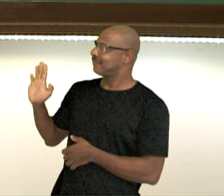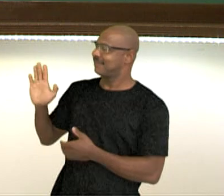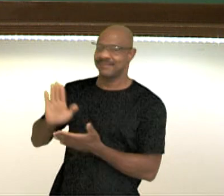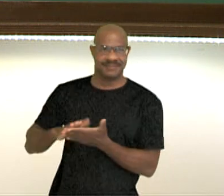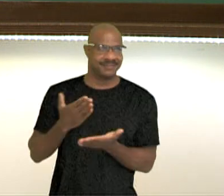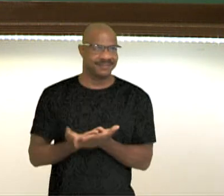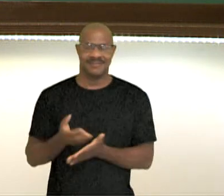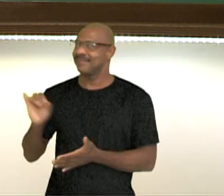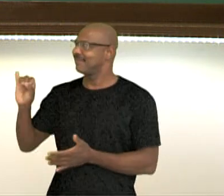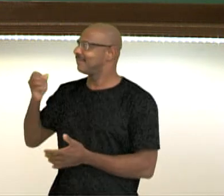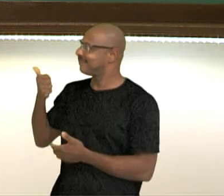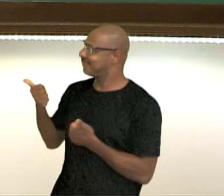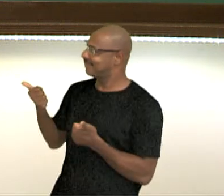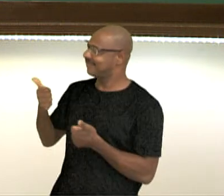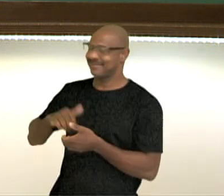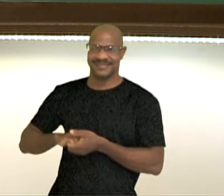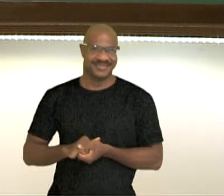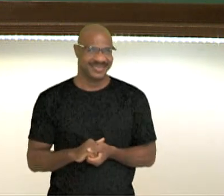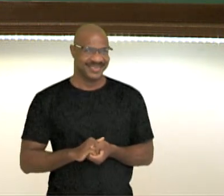bem, Valdilson?